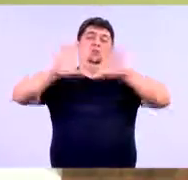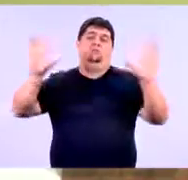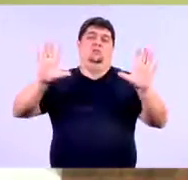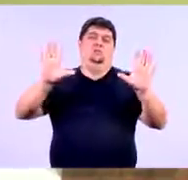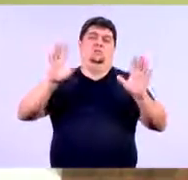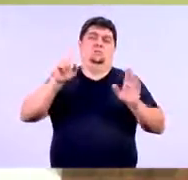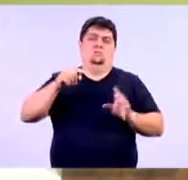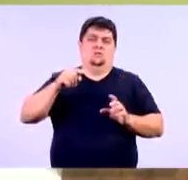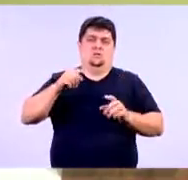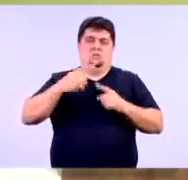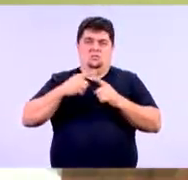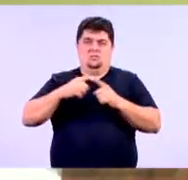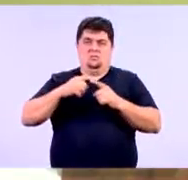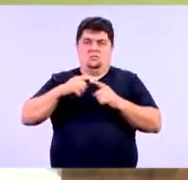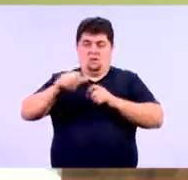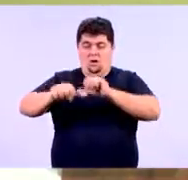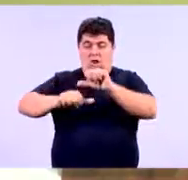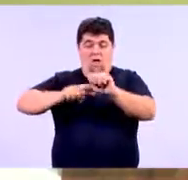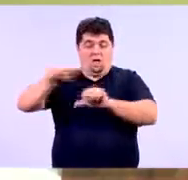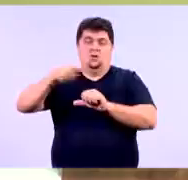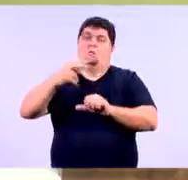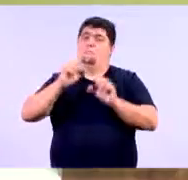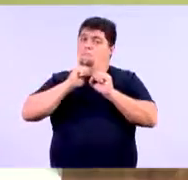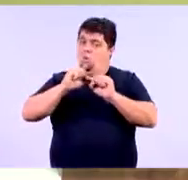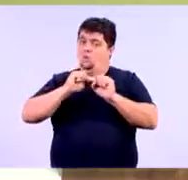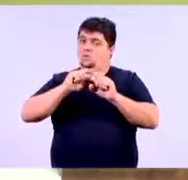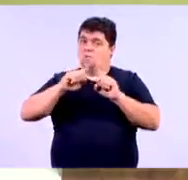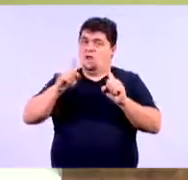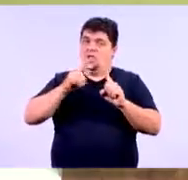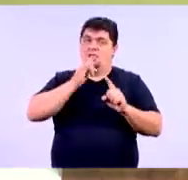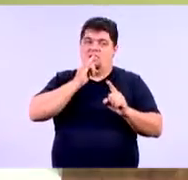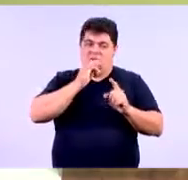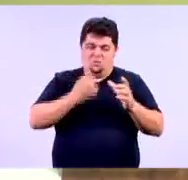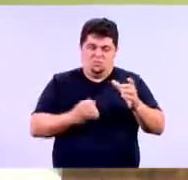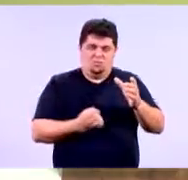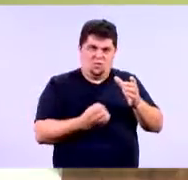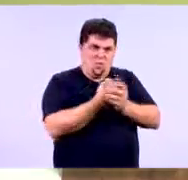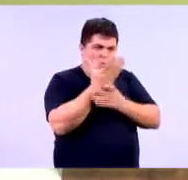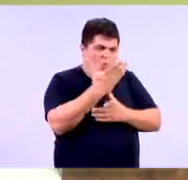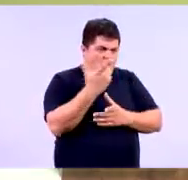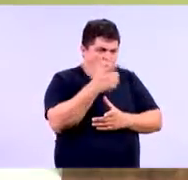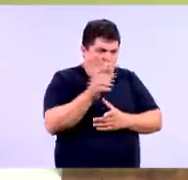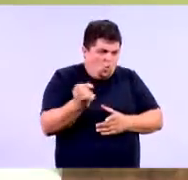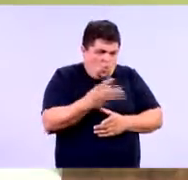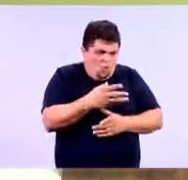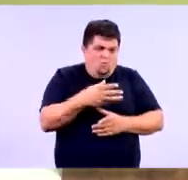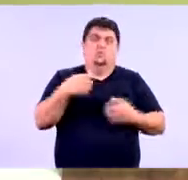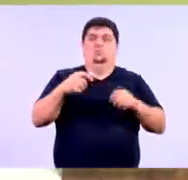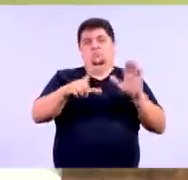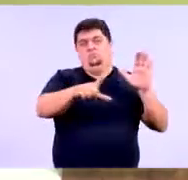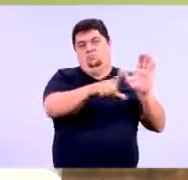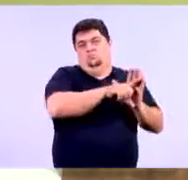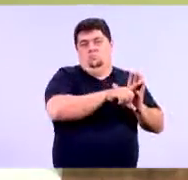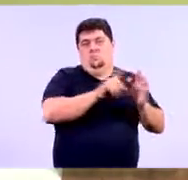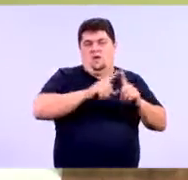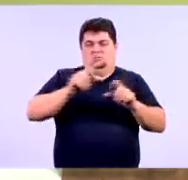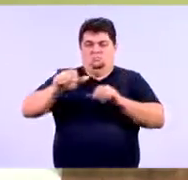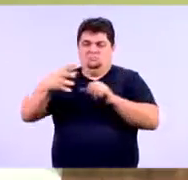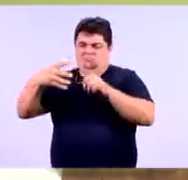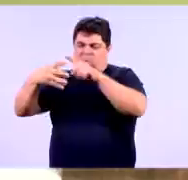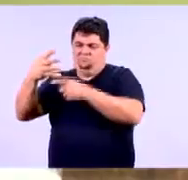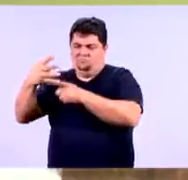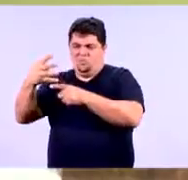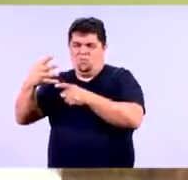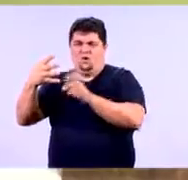alterar, para criar precisa. Mas esses 4, para alterar, não. Com exceção desses aí, todos